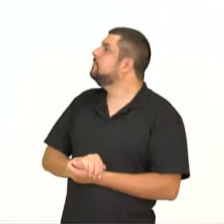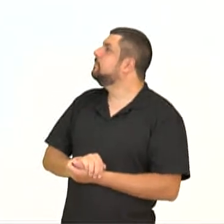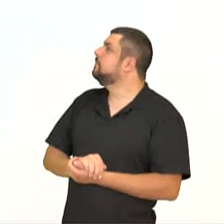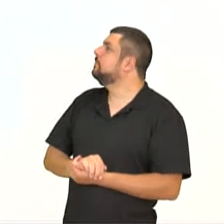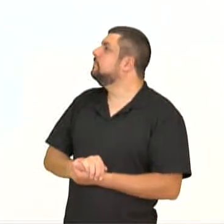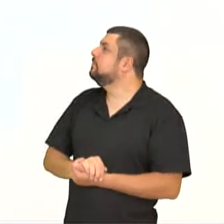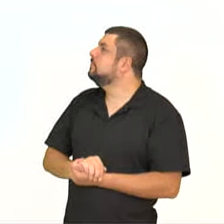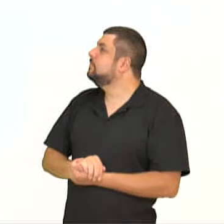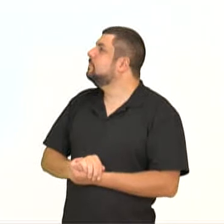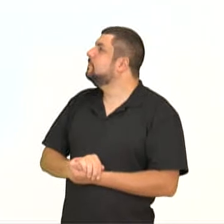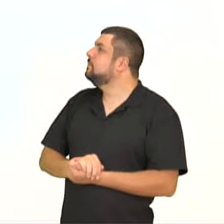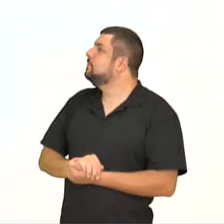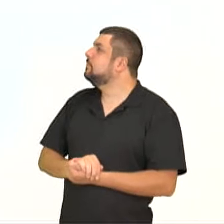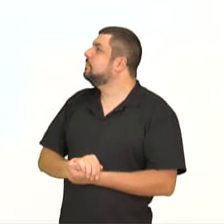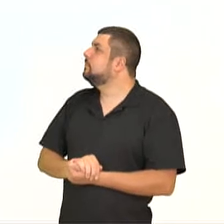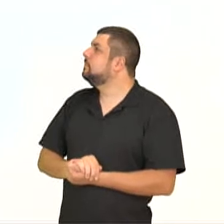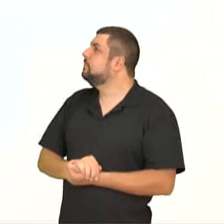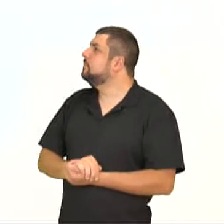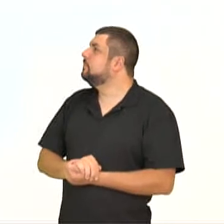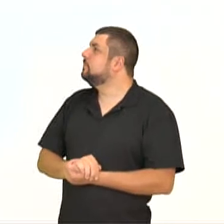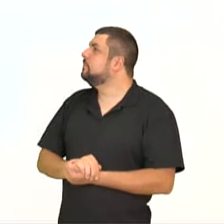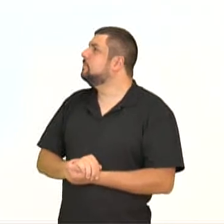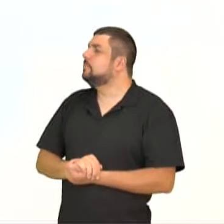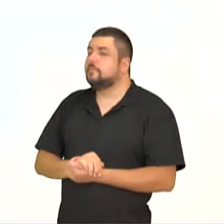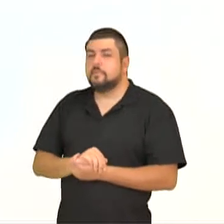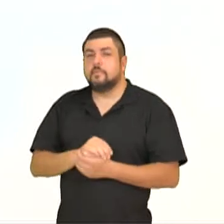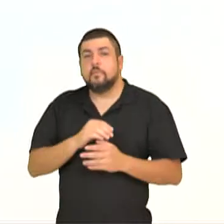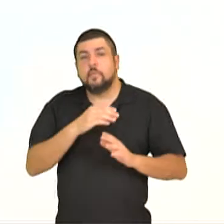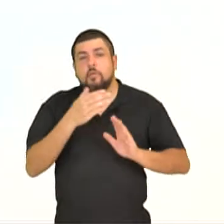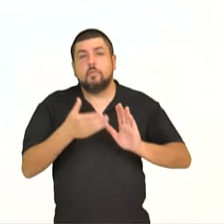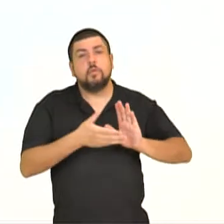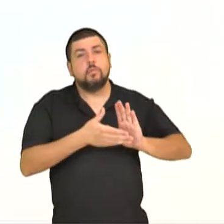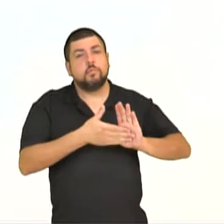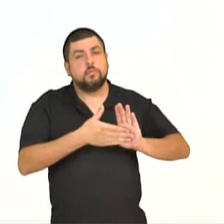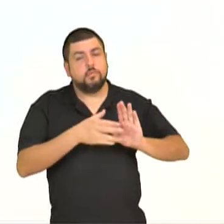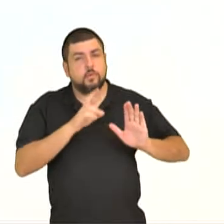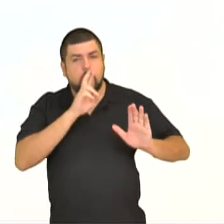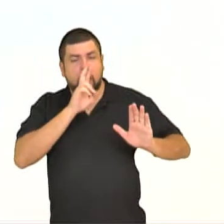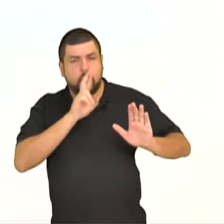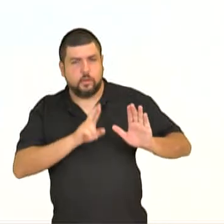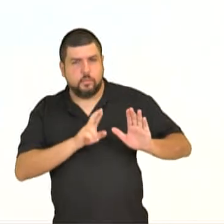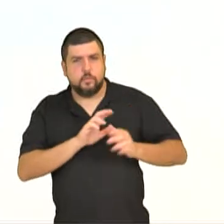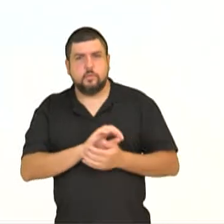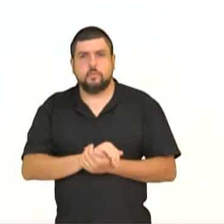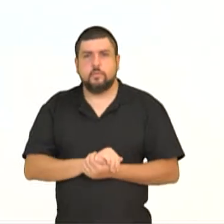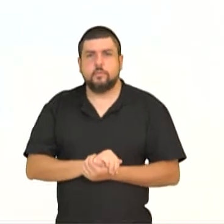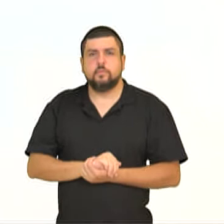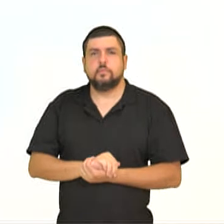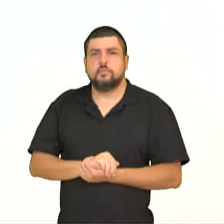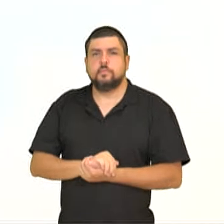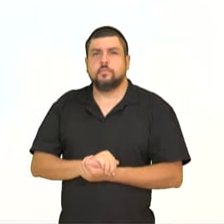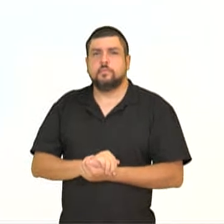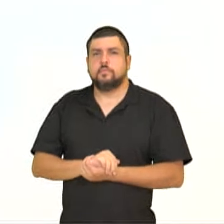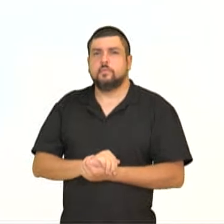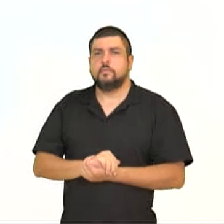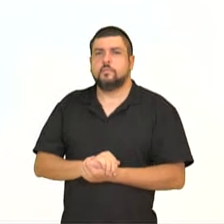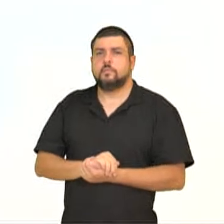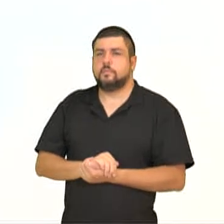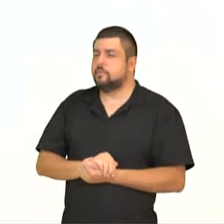é uma sola. Possibilidade de resposta a essa poesia de Jorge Luis